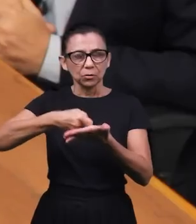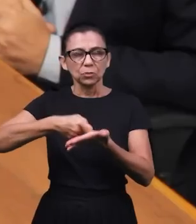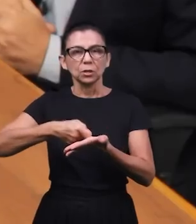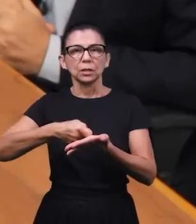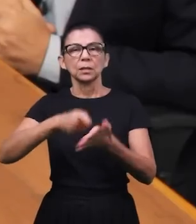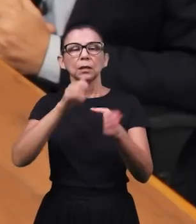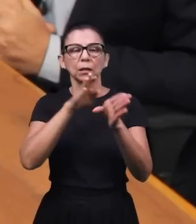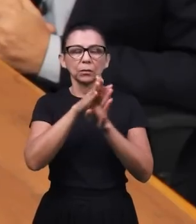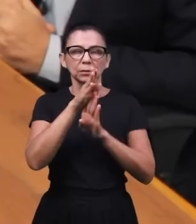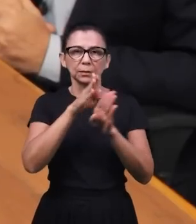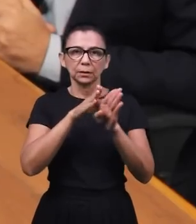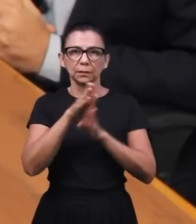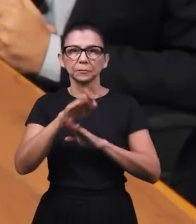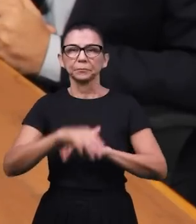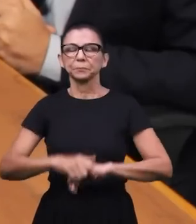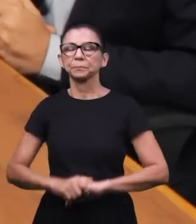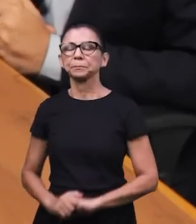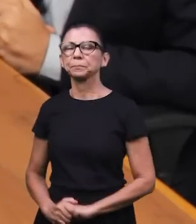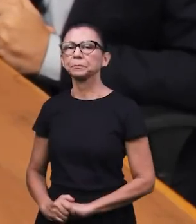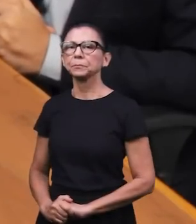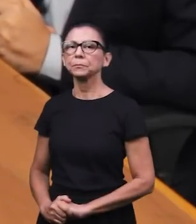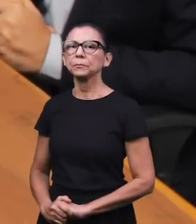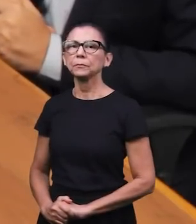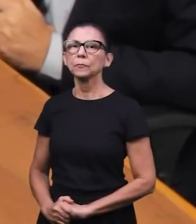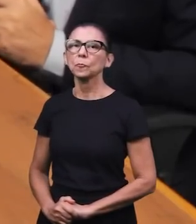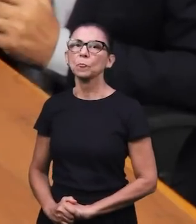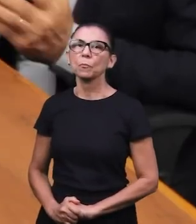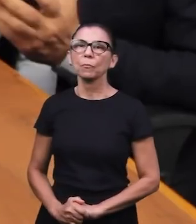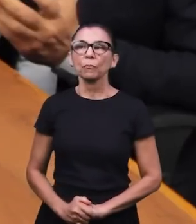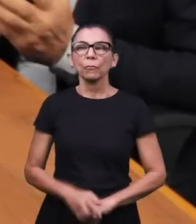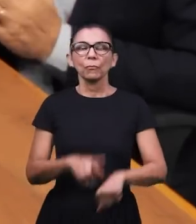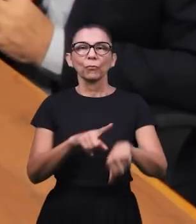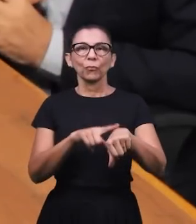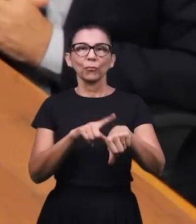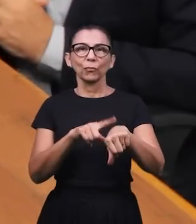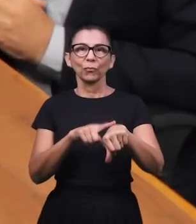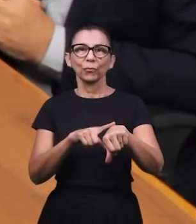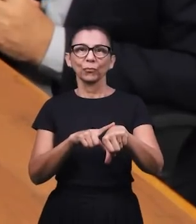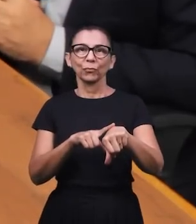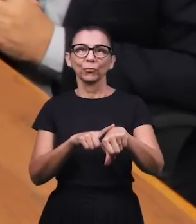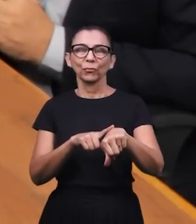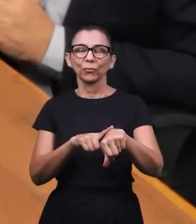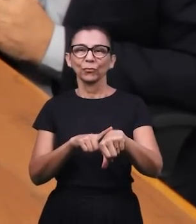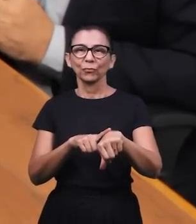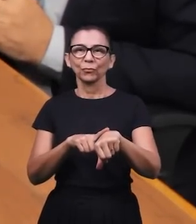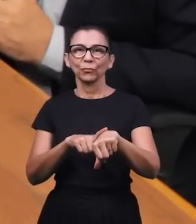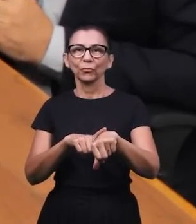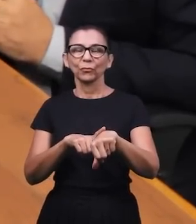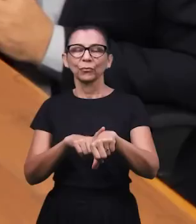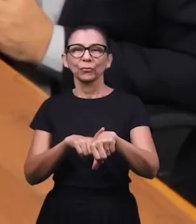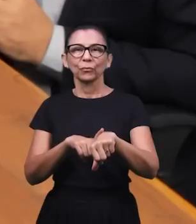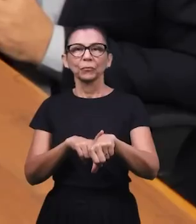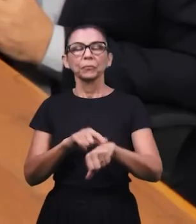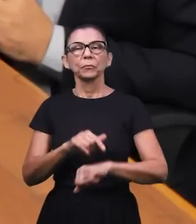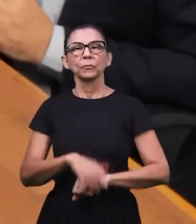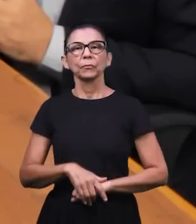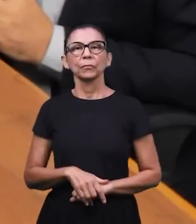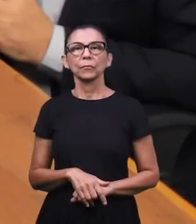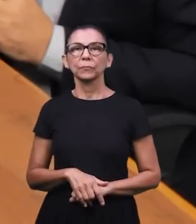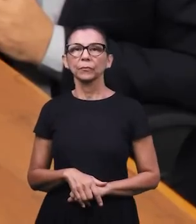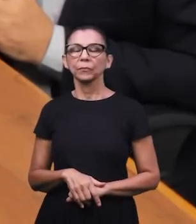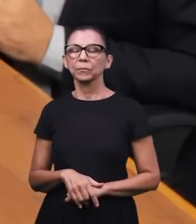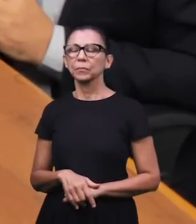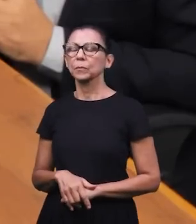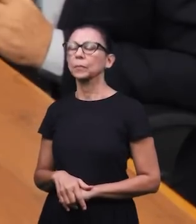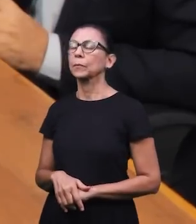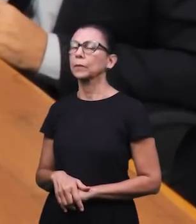certo? Então a palavra é essa. Muito bem. Nosso tempo mais uma vez acabou, Luiz. Não, mas tem um ponto aqui sobre a questão do ensino do teu